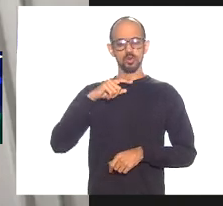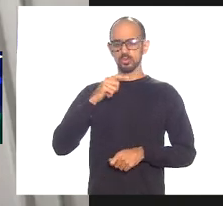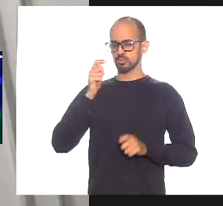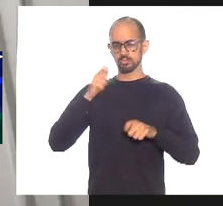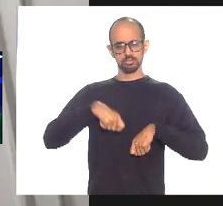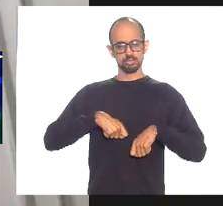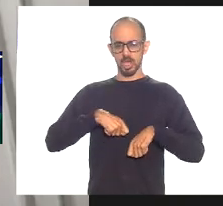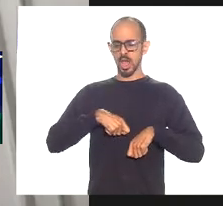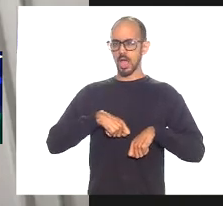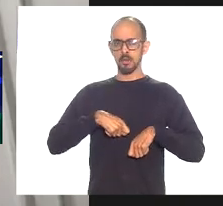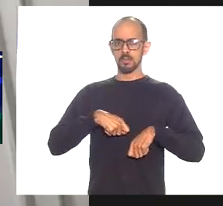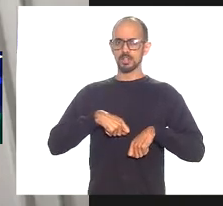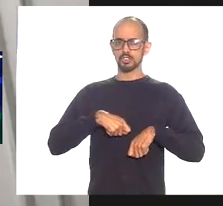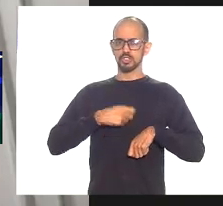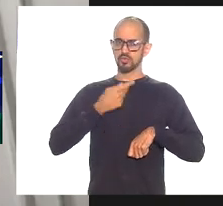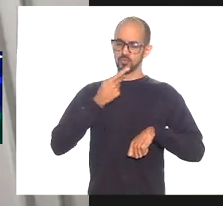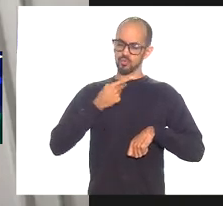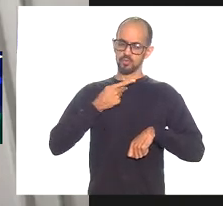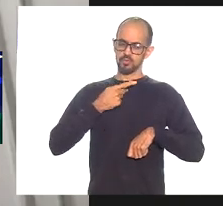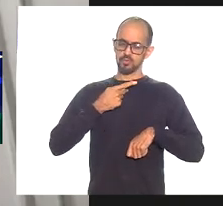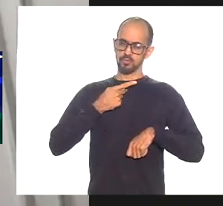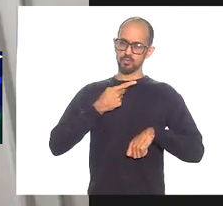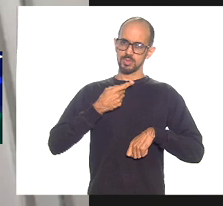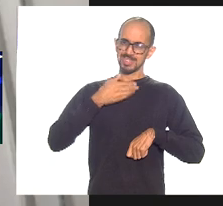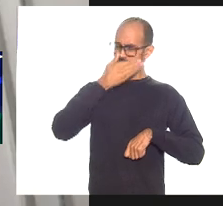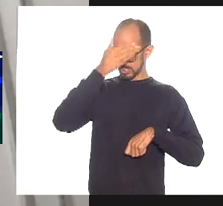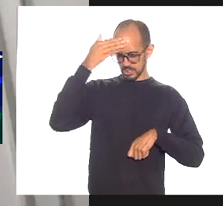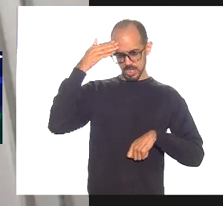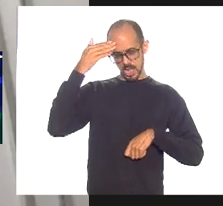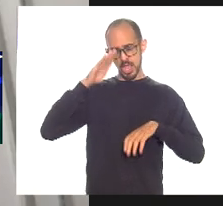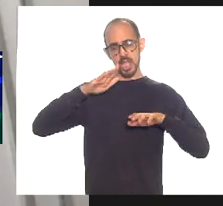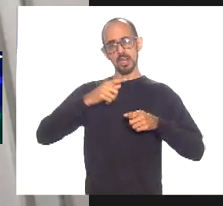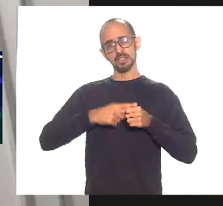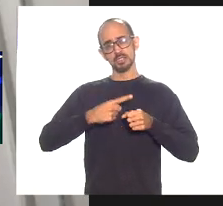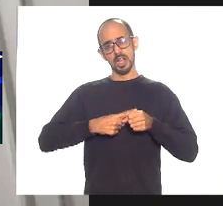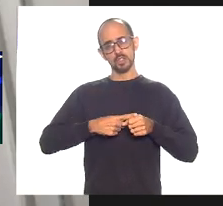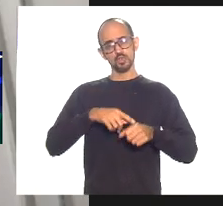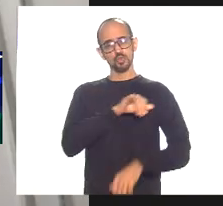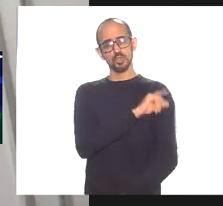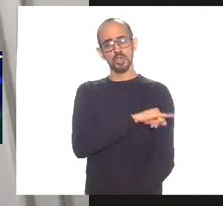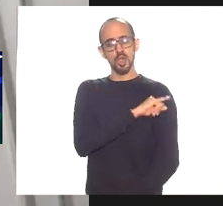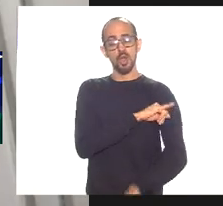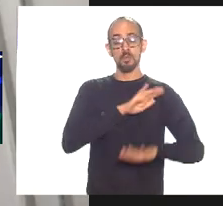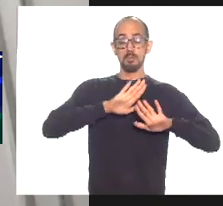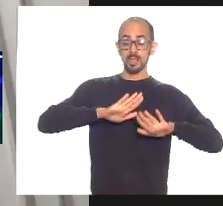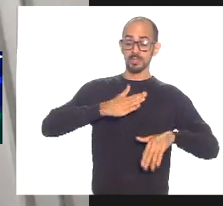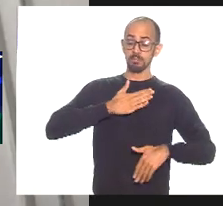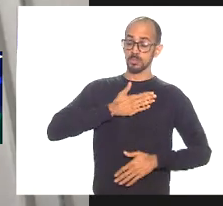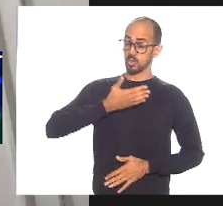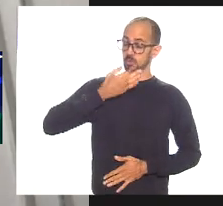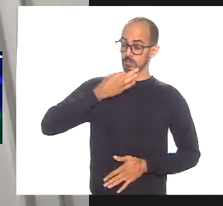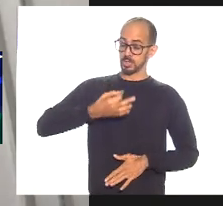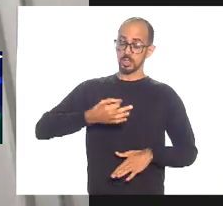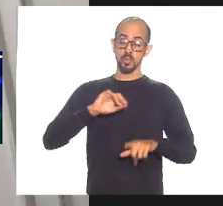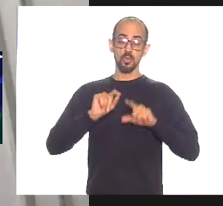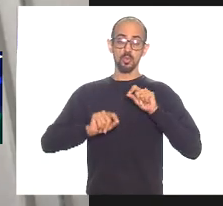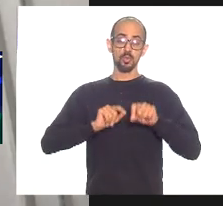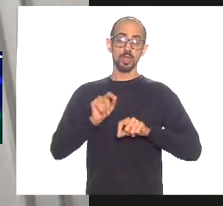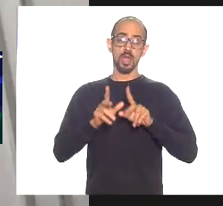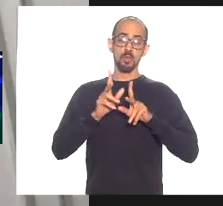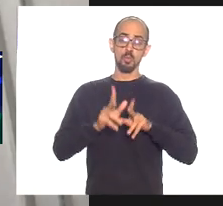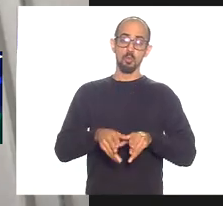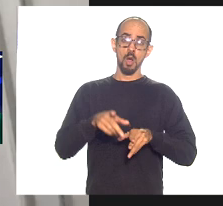na Cidade do Rio de Janeiro mas é eu tenho para mim não é na mesma